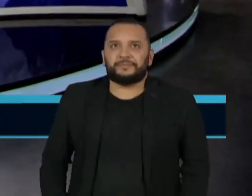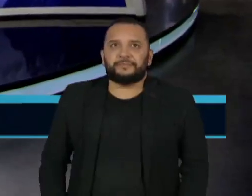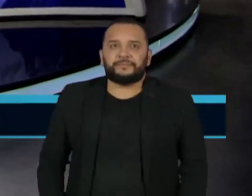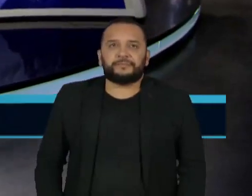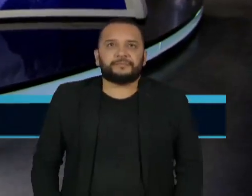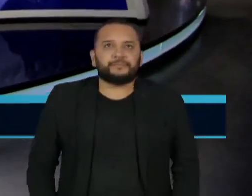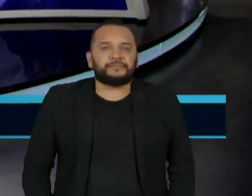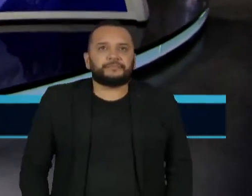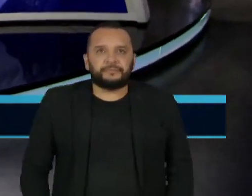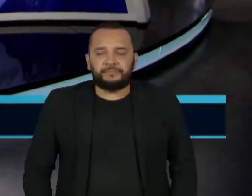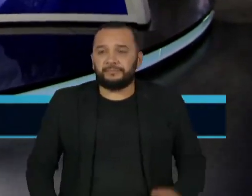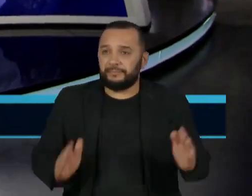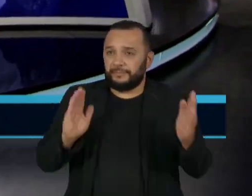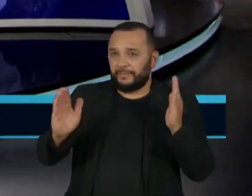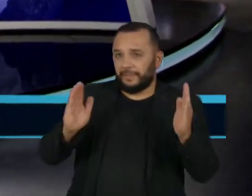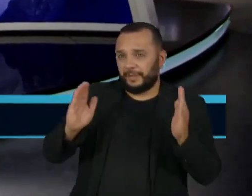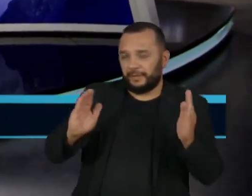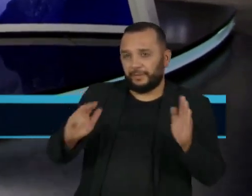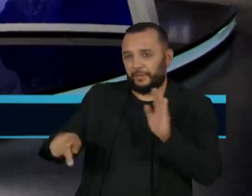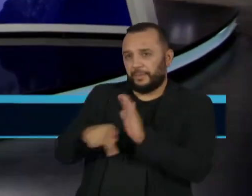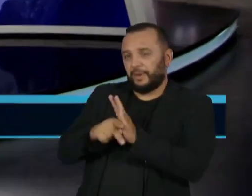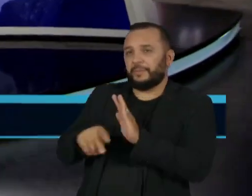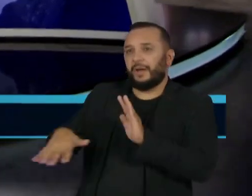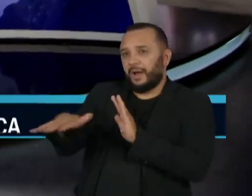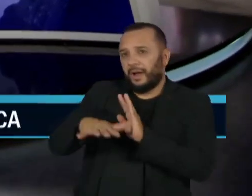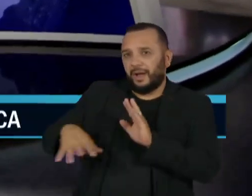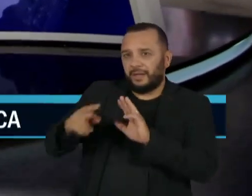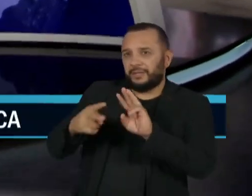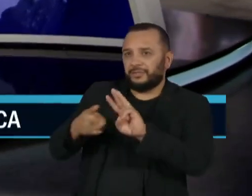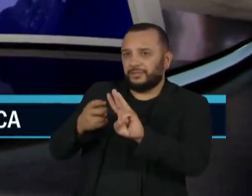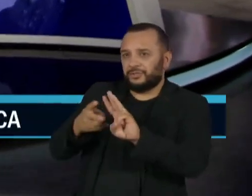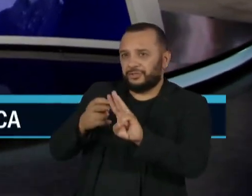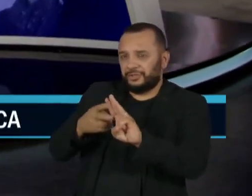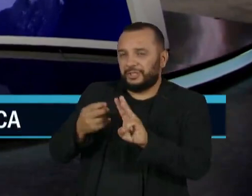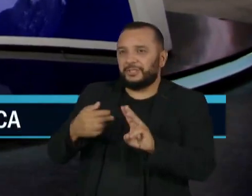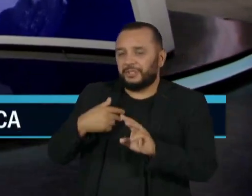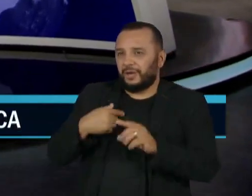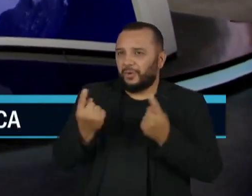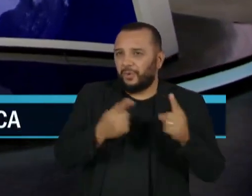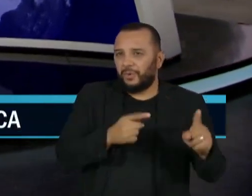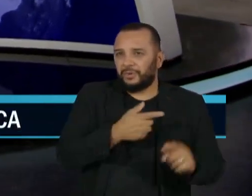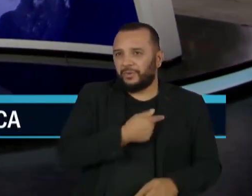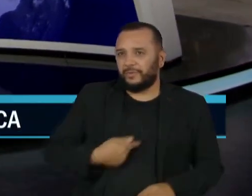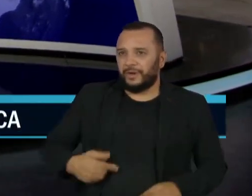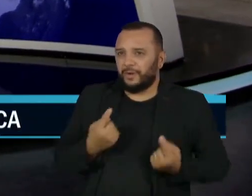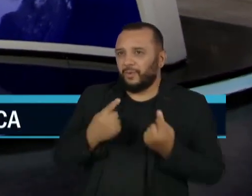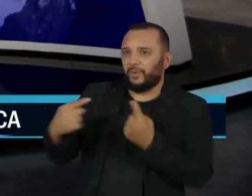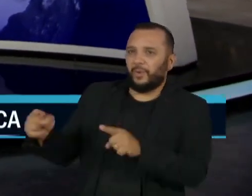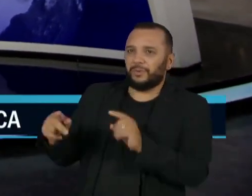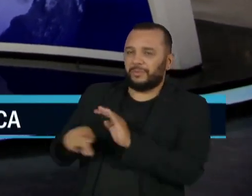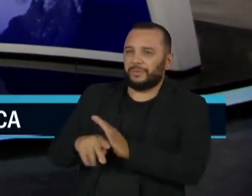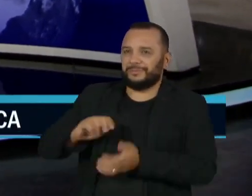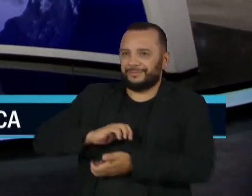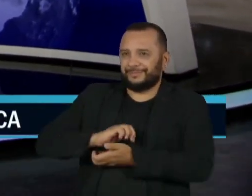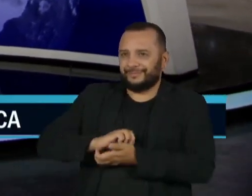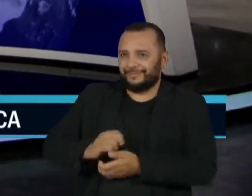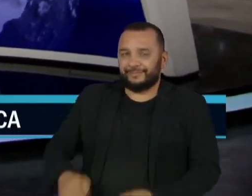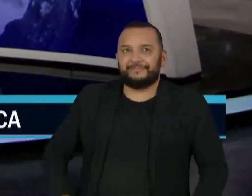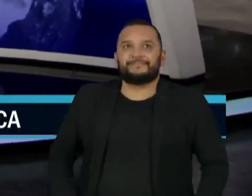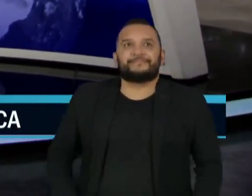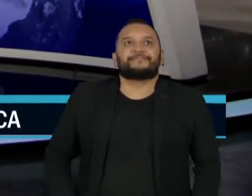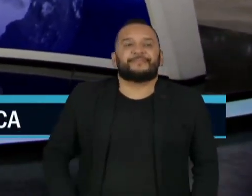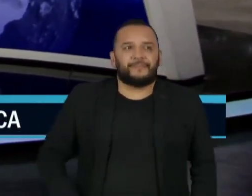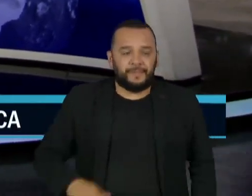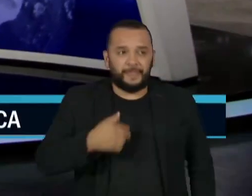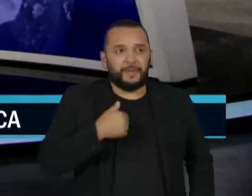Tá, se derrubar o marco temporal, contraria mais o governo ou o Supremo? Contraria, infelizmente, contraria talvez